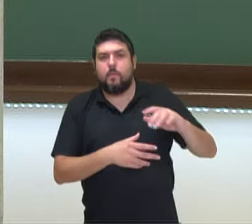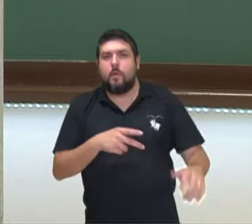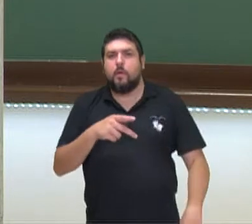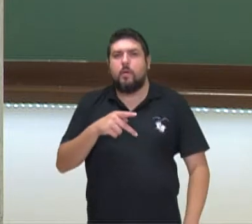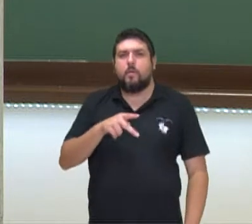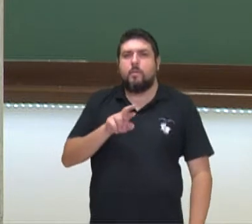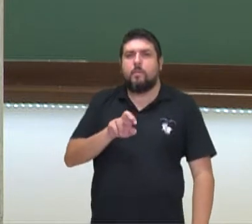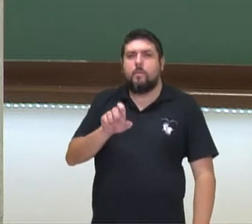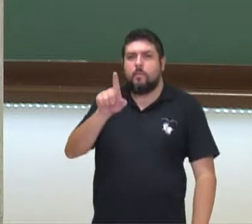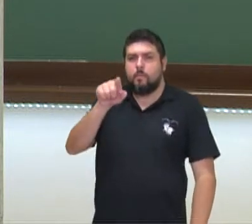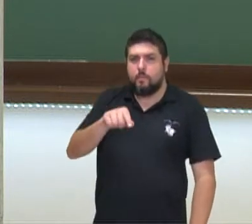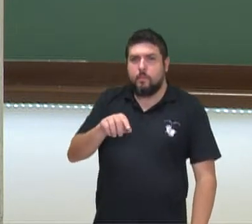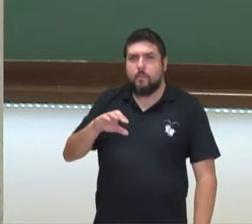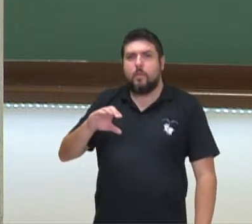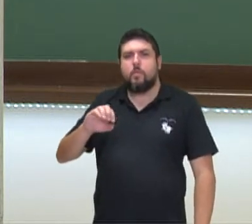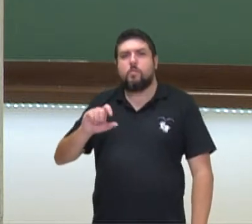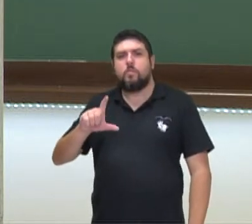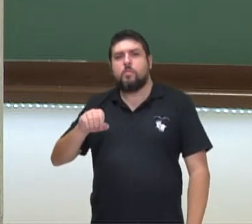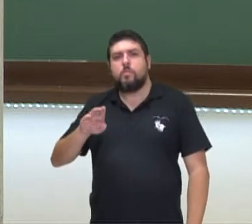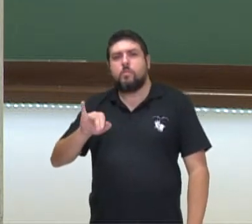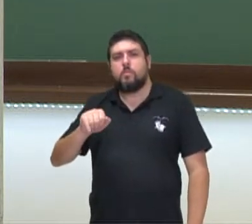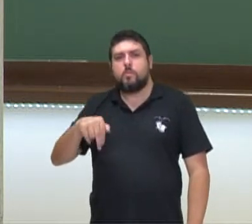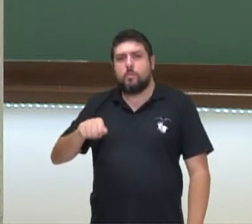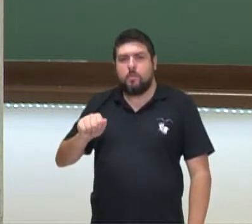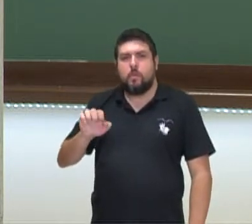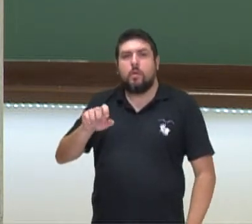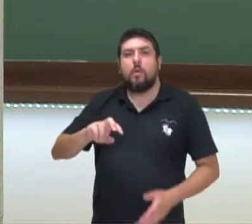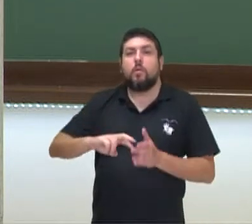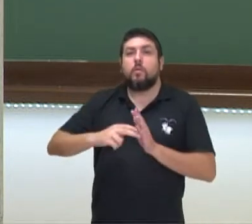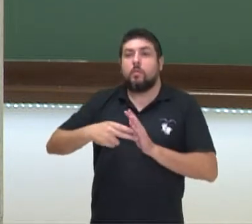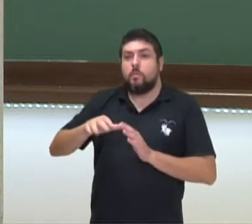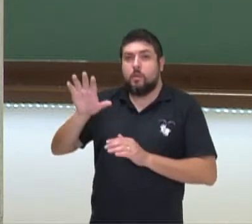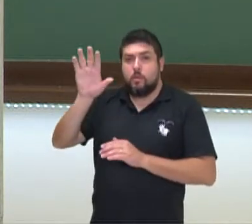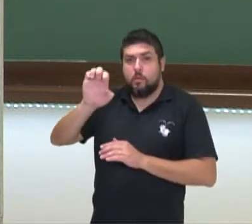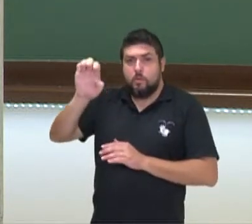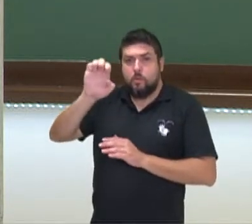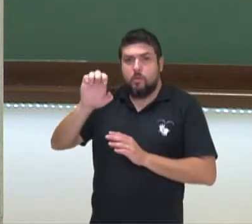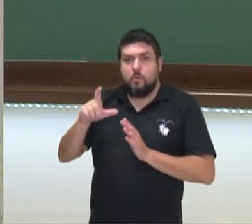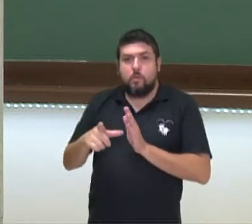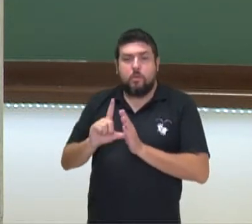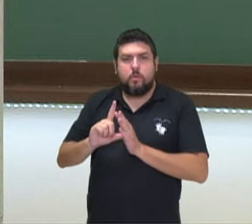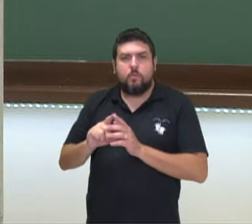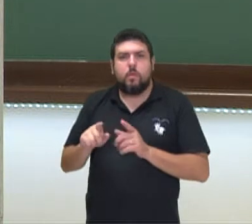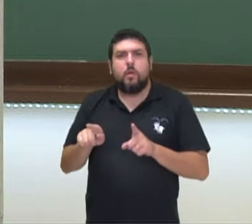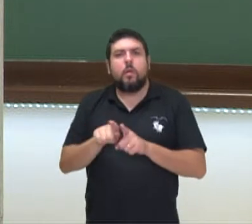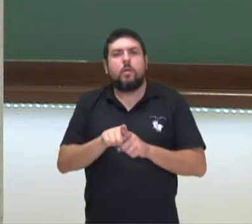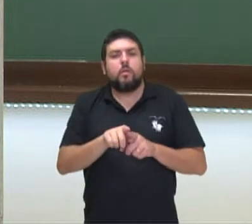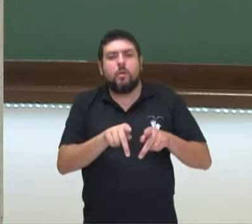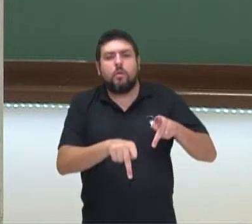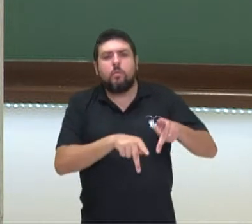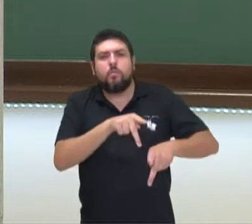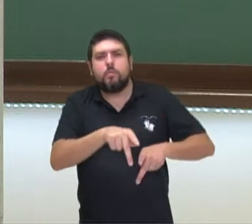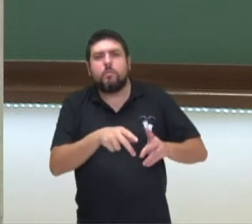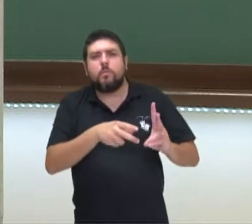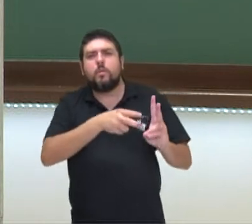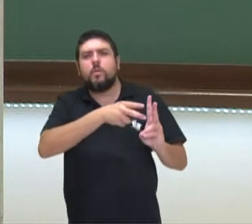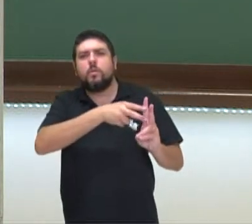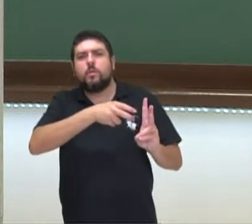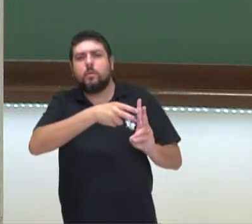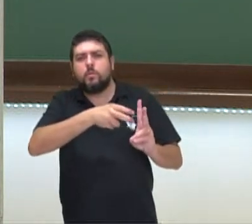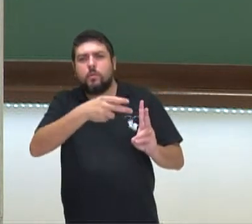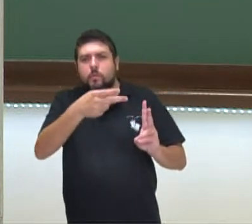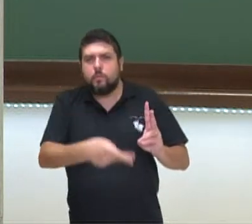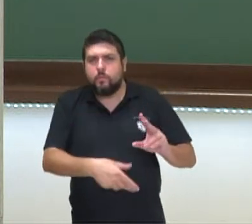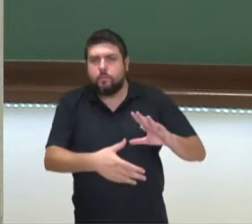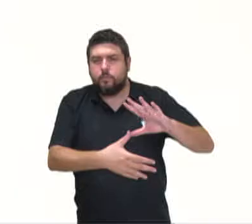dar a esses povos, Povos pré-colombianos. Podemos falar povos ameríndios também ou povos nativos da América.